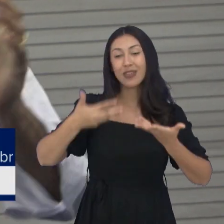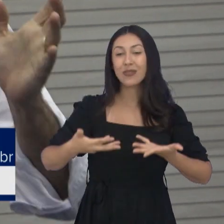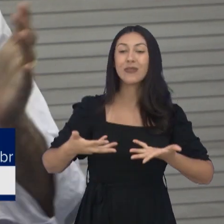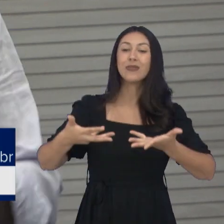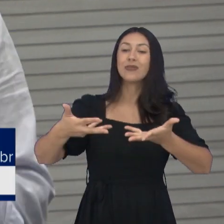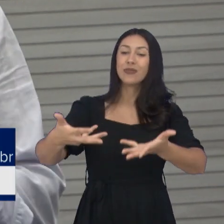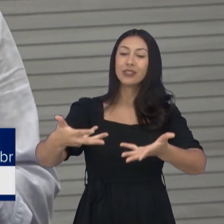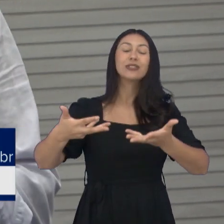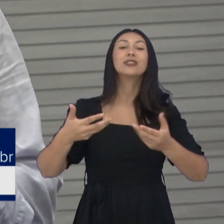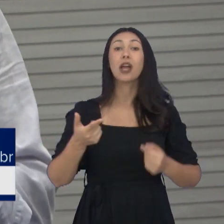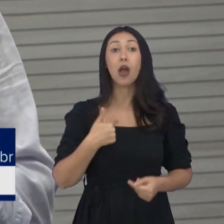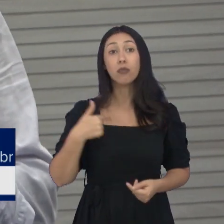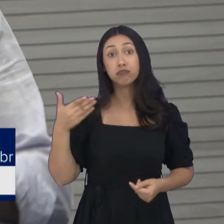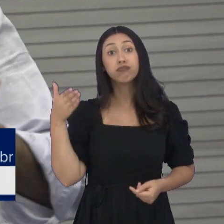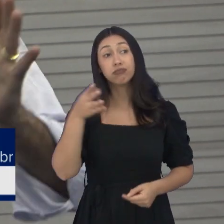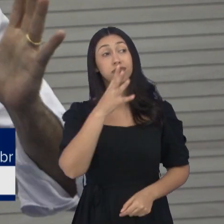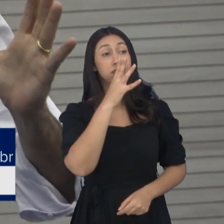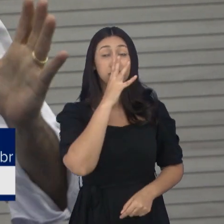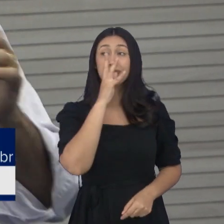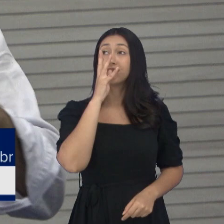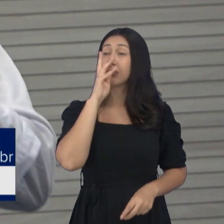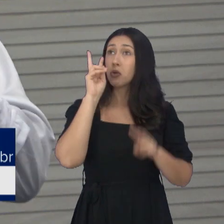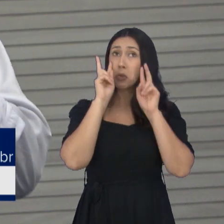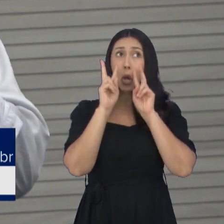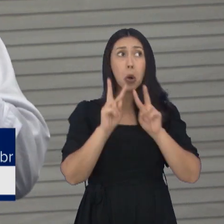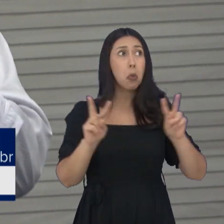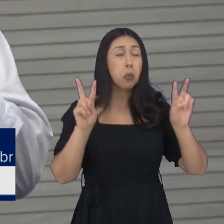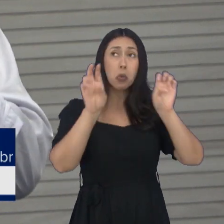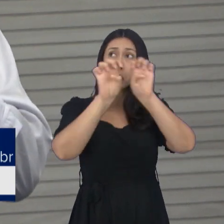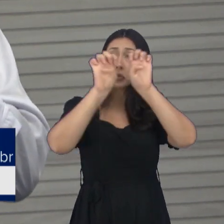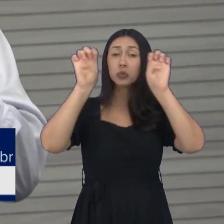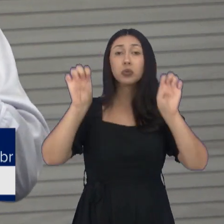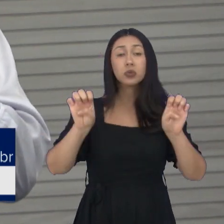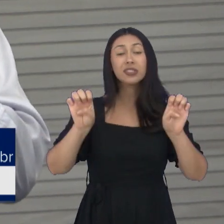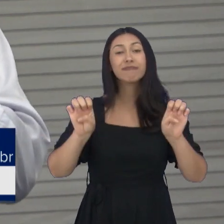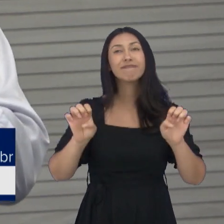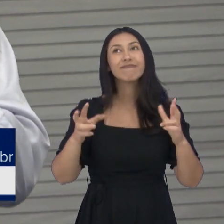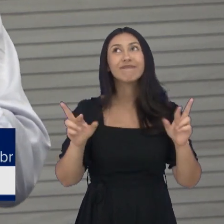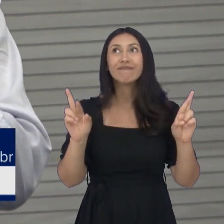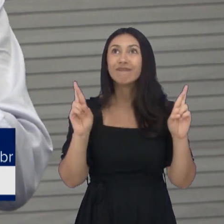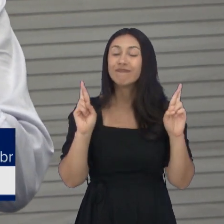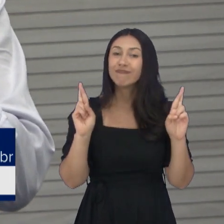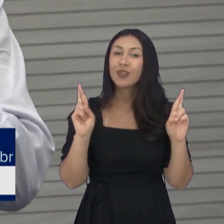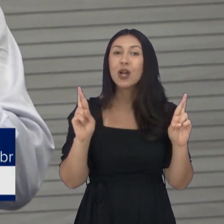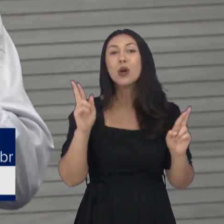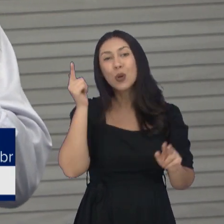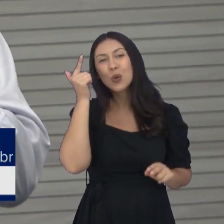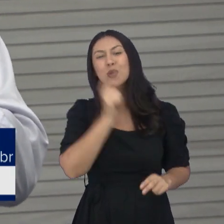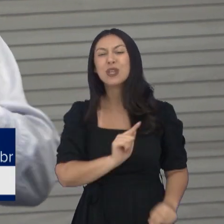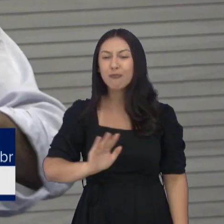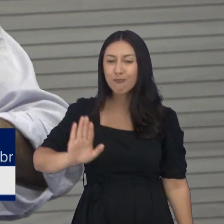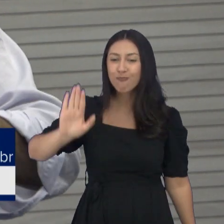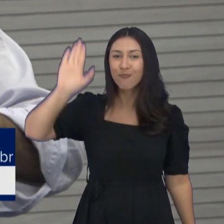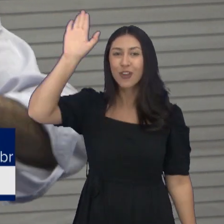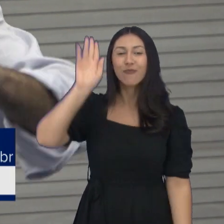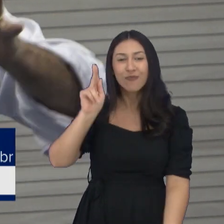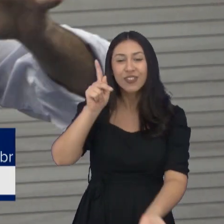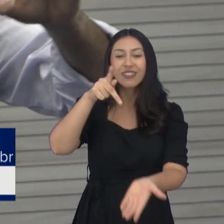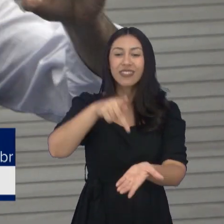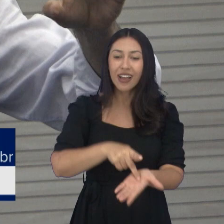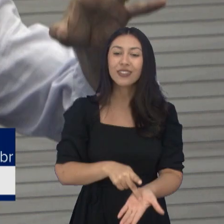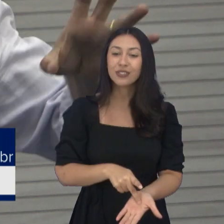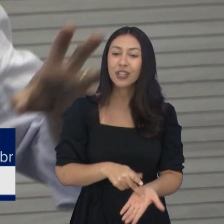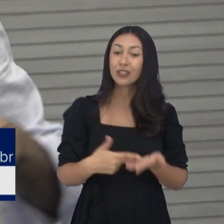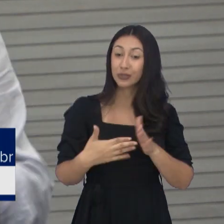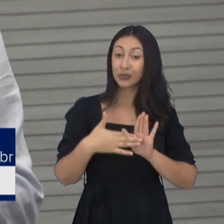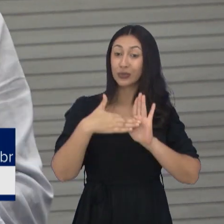convidado, prestigiei, vi toda aquela estrutura e que ele venha, né, sair candidato mesmo, fazer com que